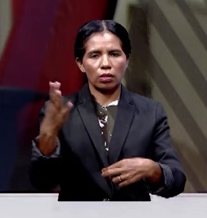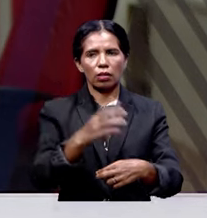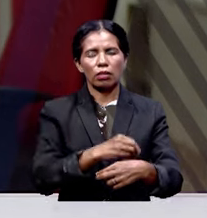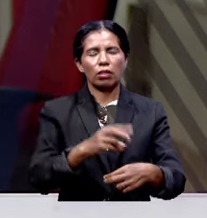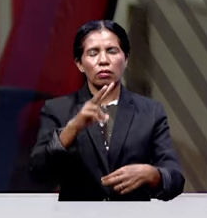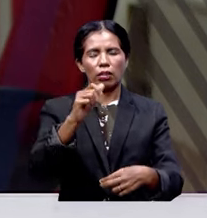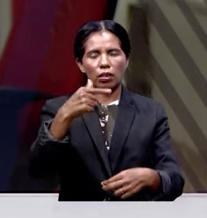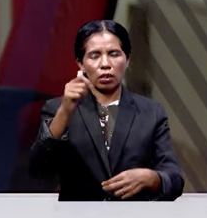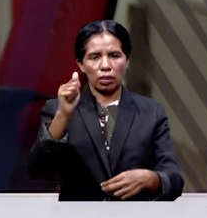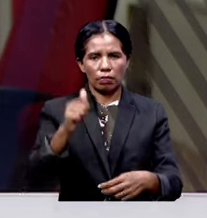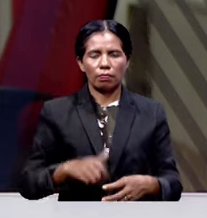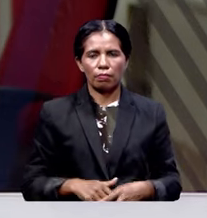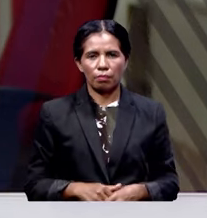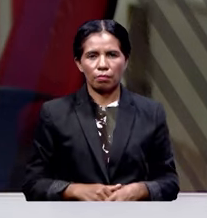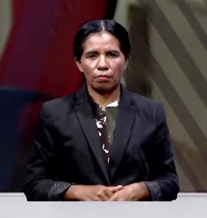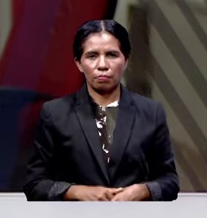ruma.